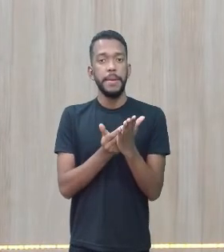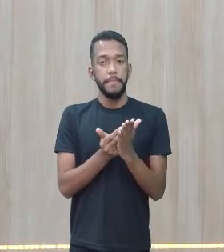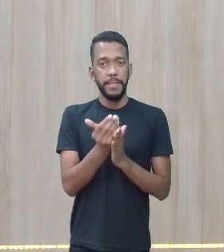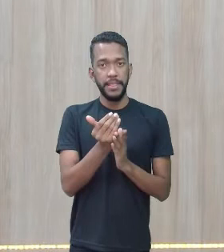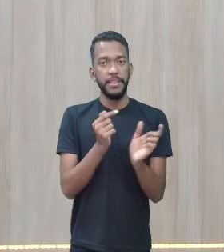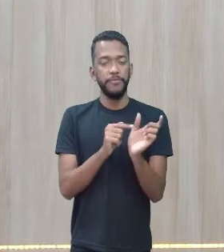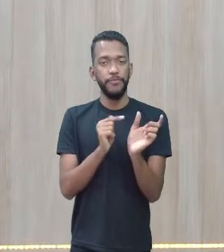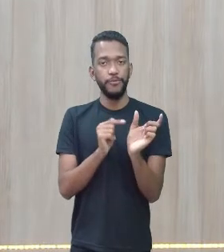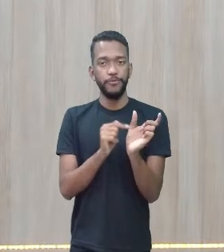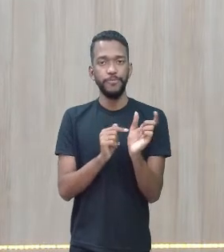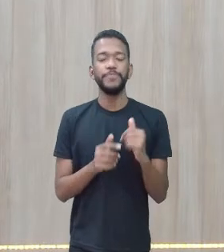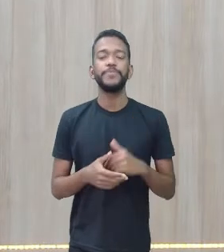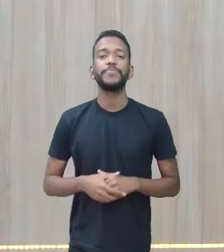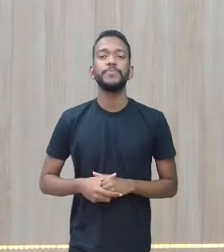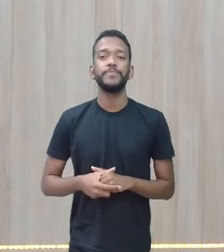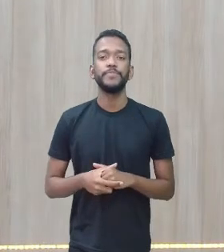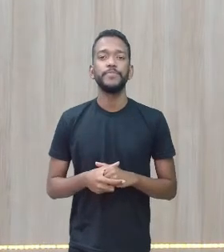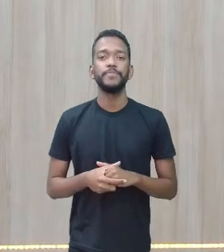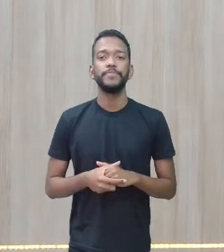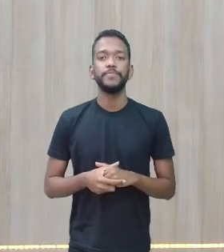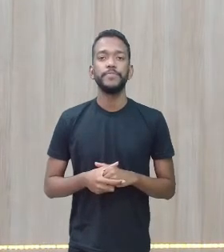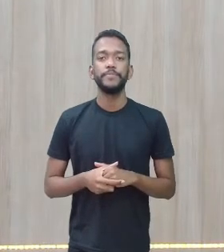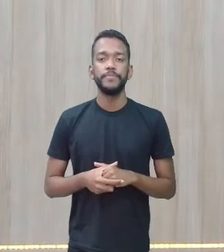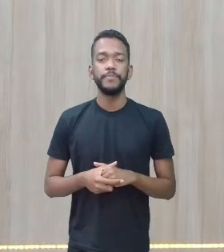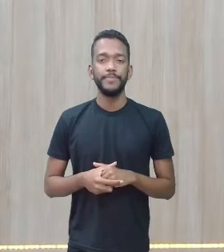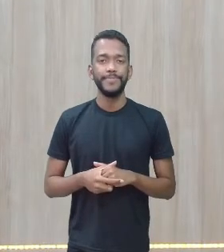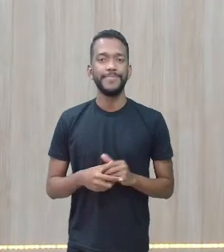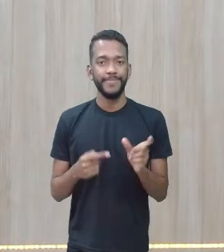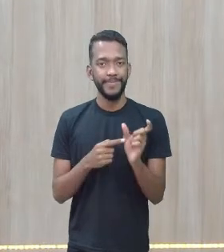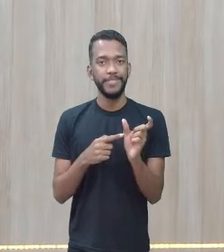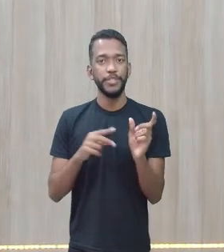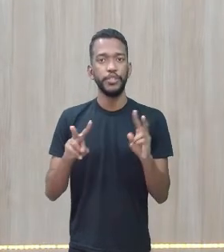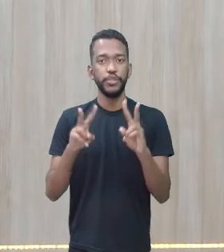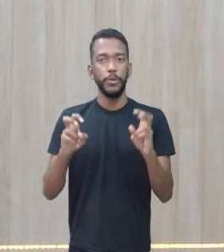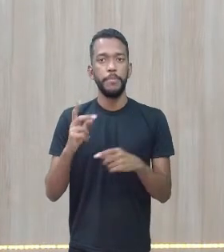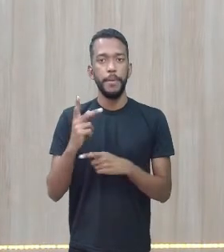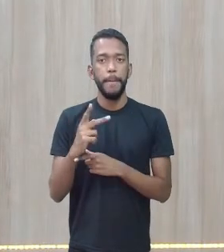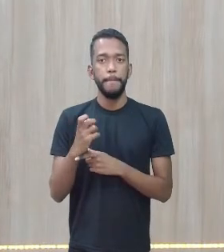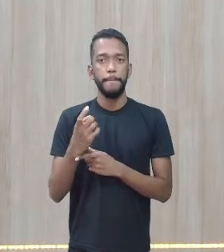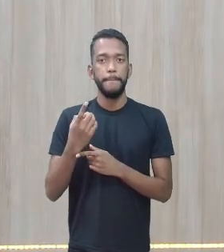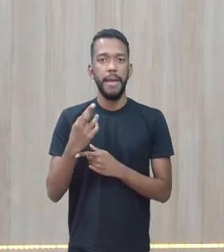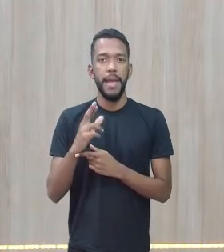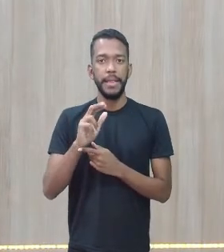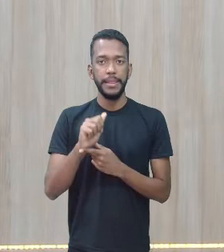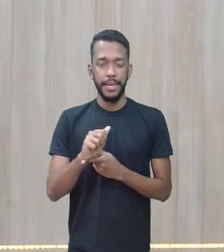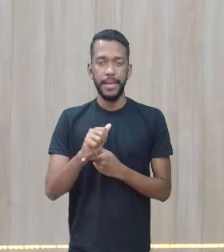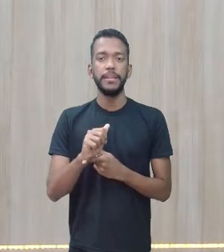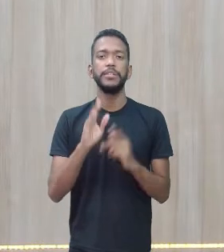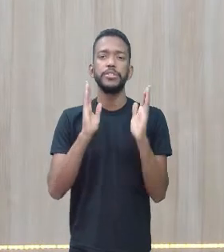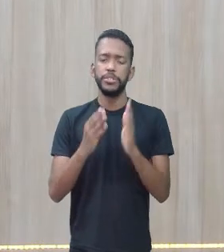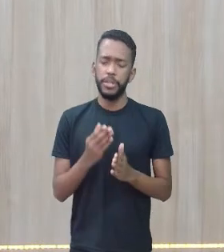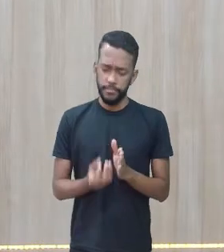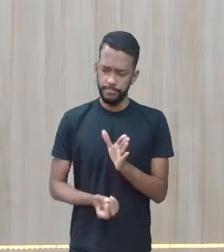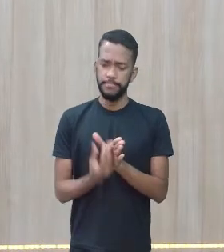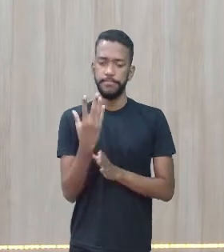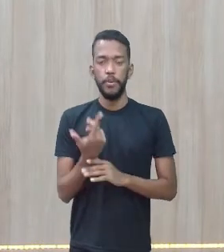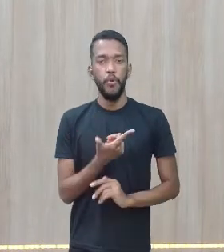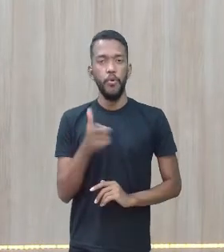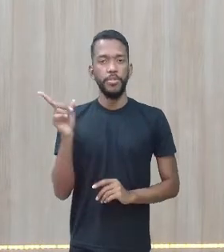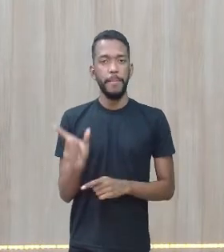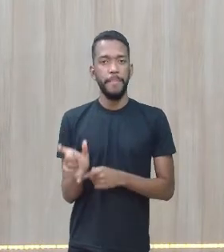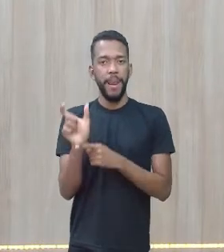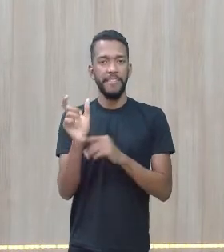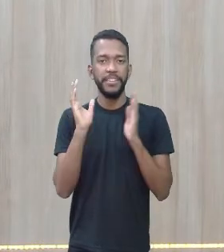substantivo primitivo. E aí, a partir da palavra pedra, foram criadas outras